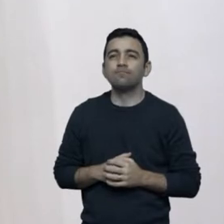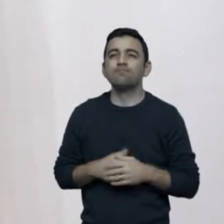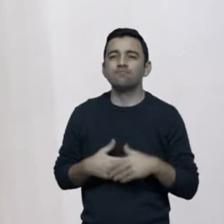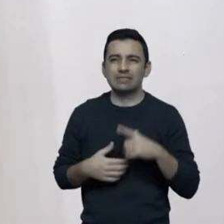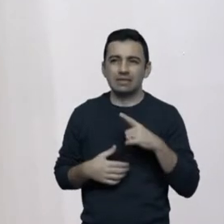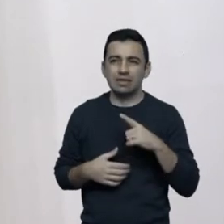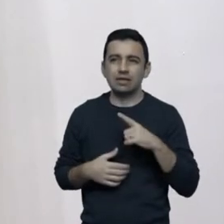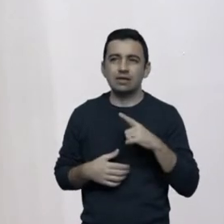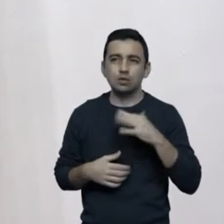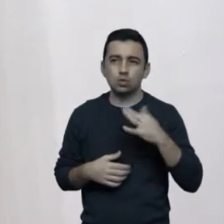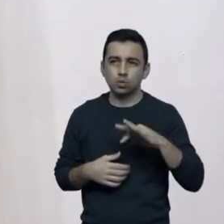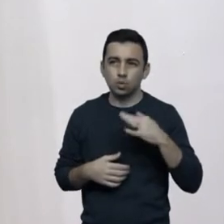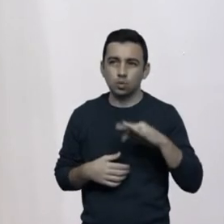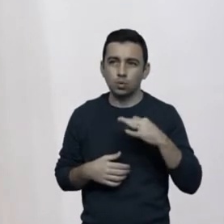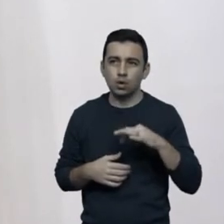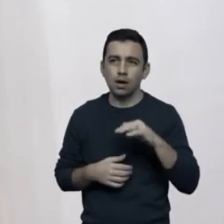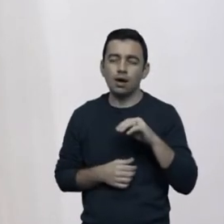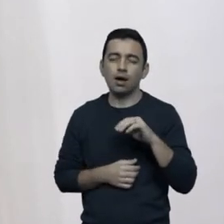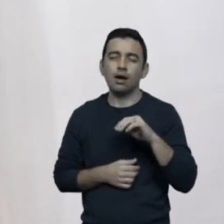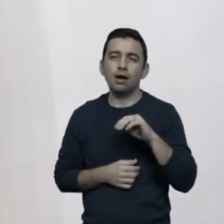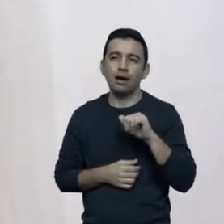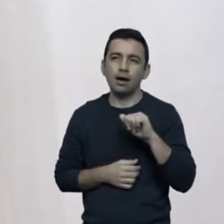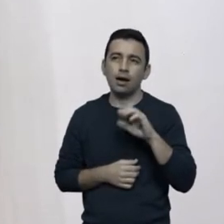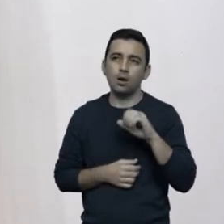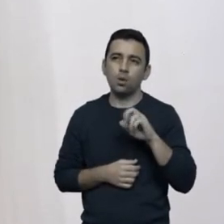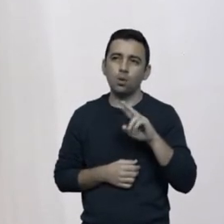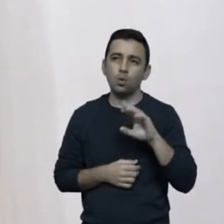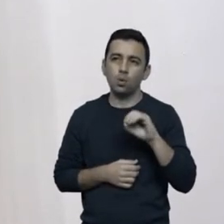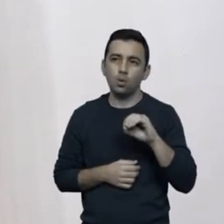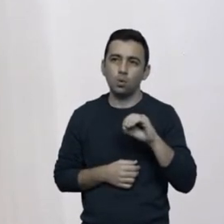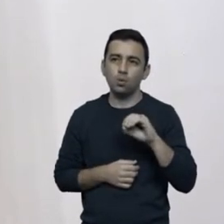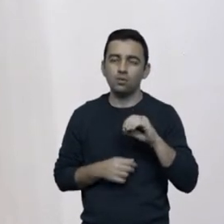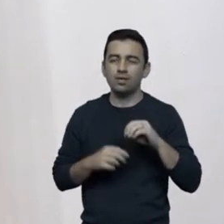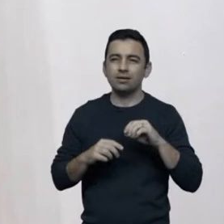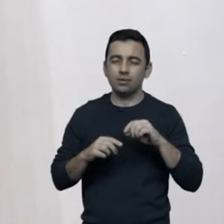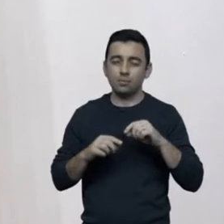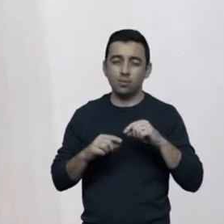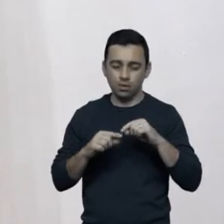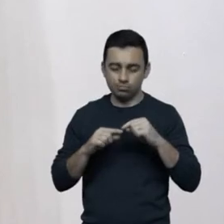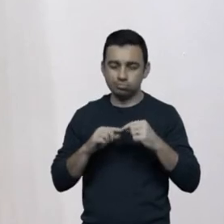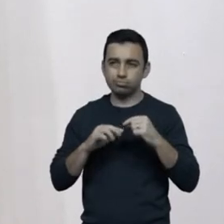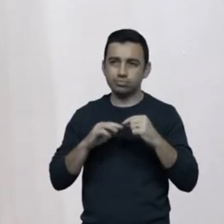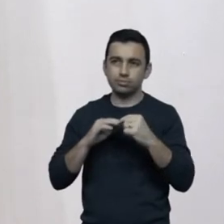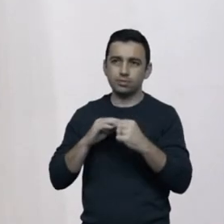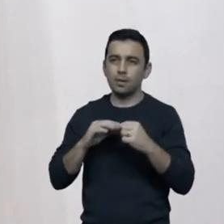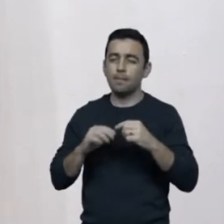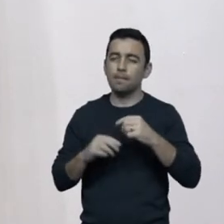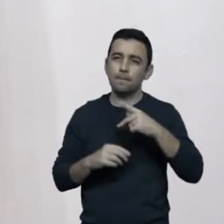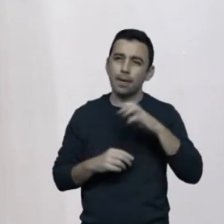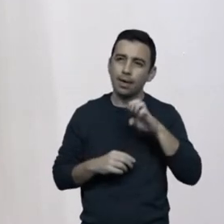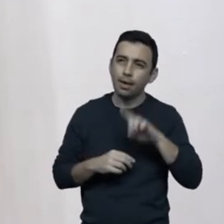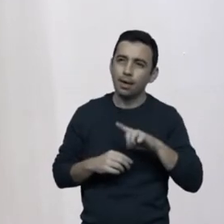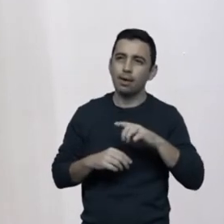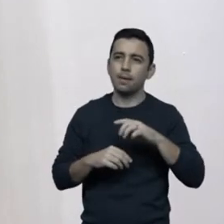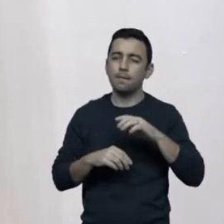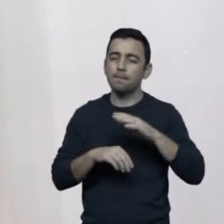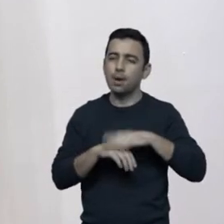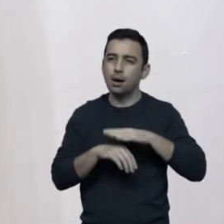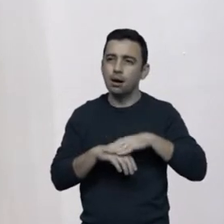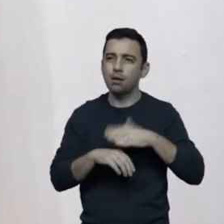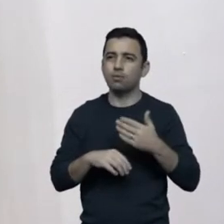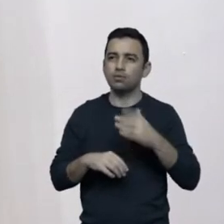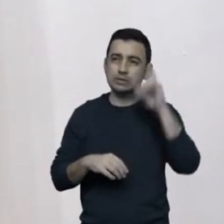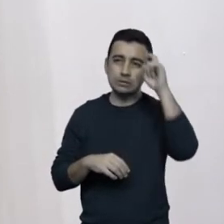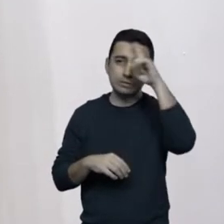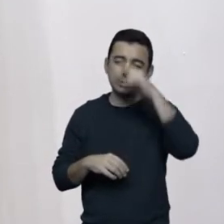neuropática, que a gente chama de acroparestesia, porque acontece nas extremidades, as mãos e pés, que são descritas pelos pacientes como, por